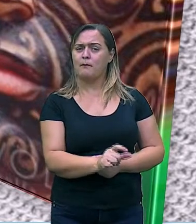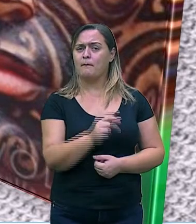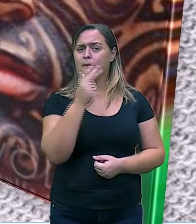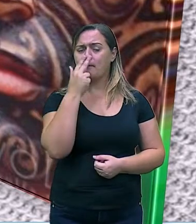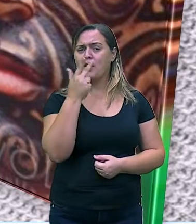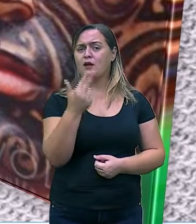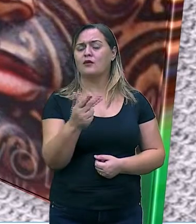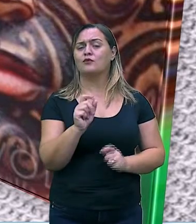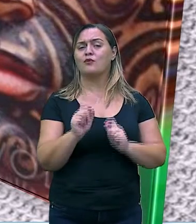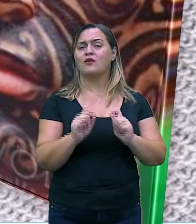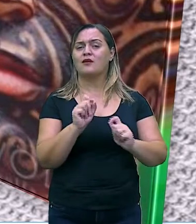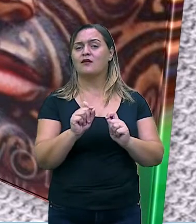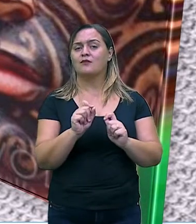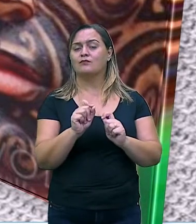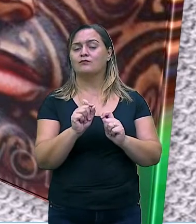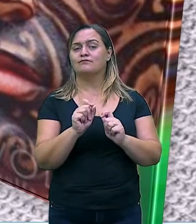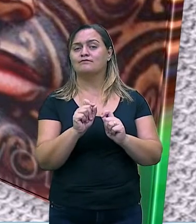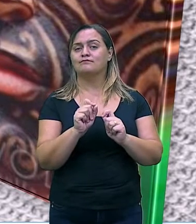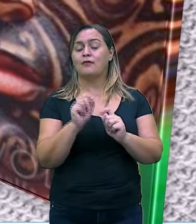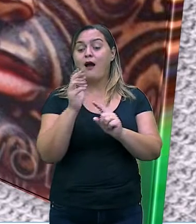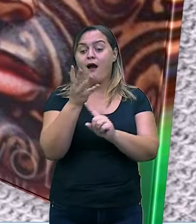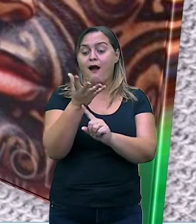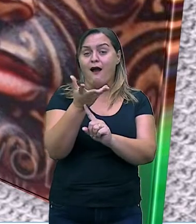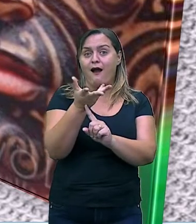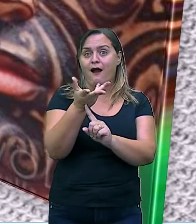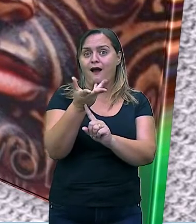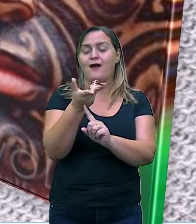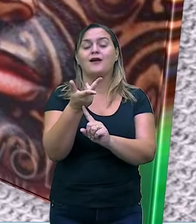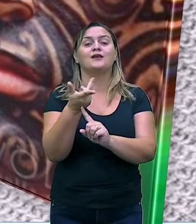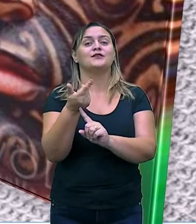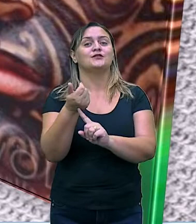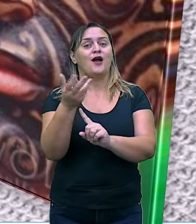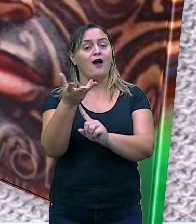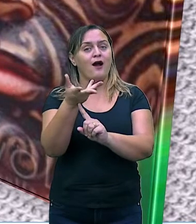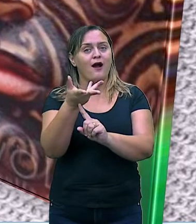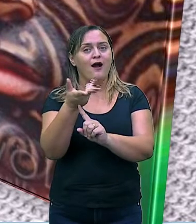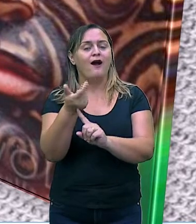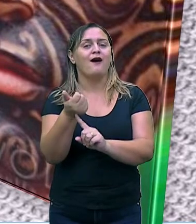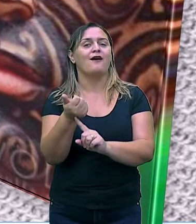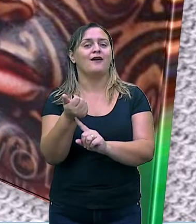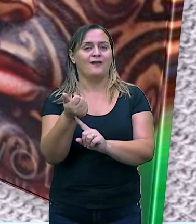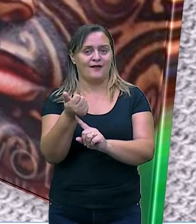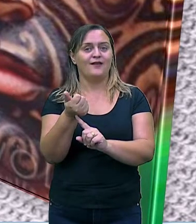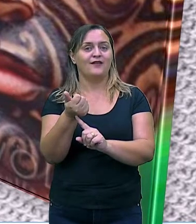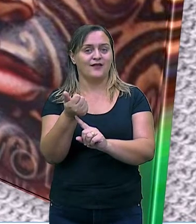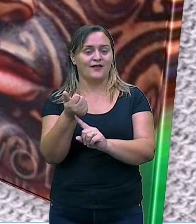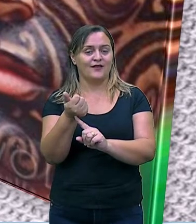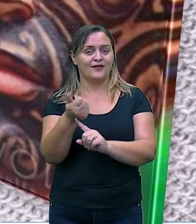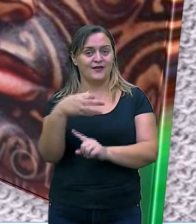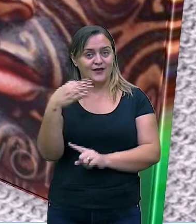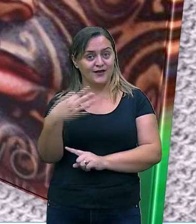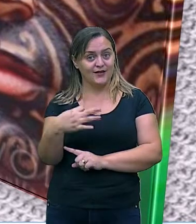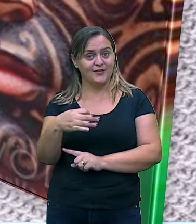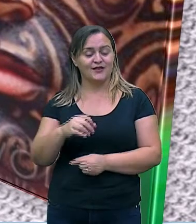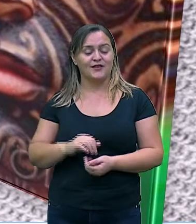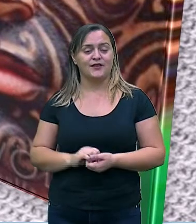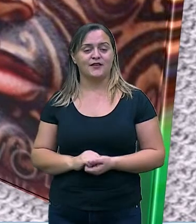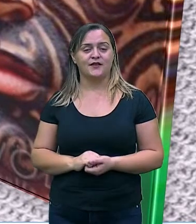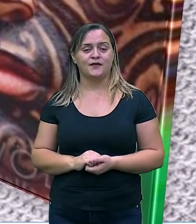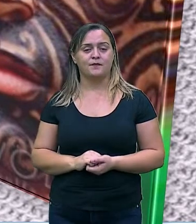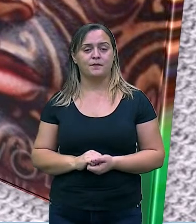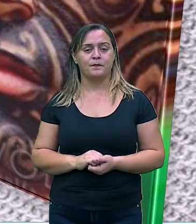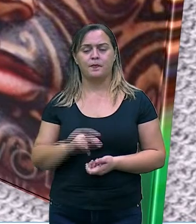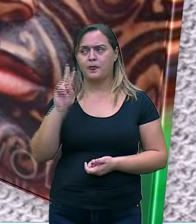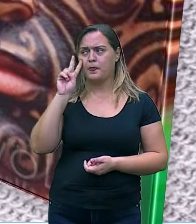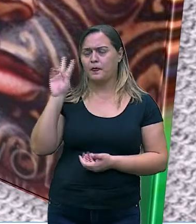uma obra de arte. Né? Você observa, né, que é a face de um e de outro.